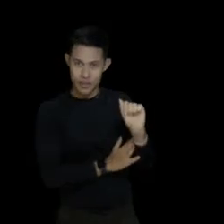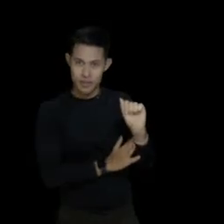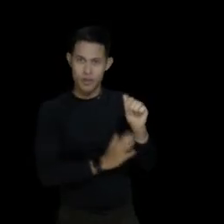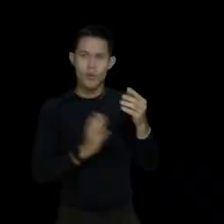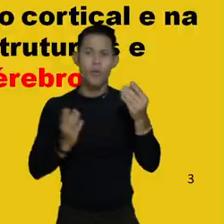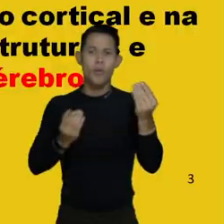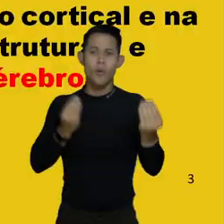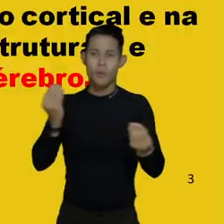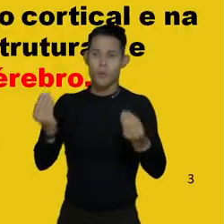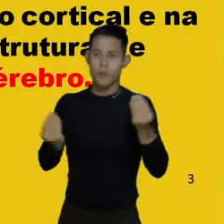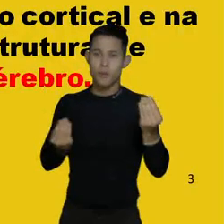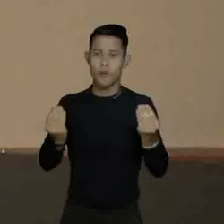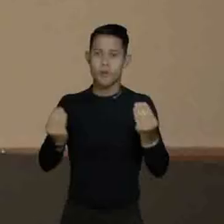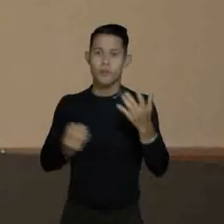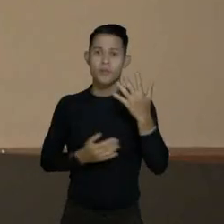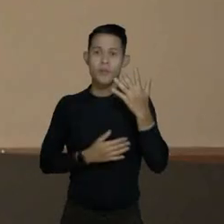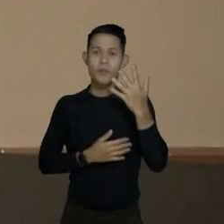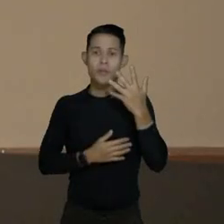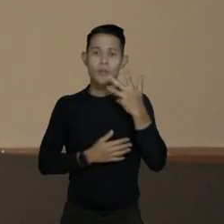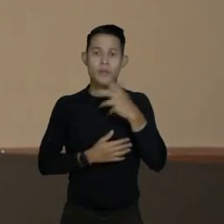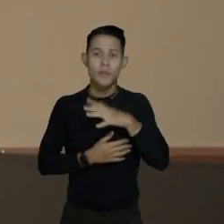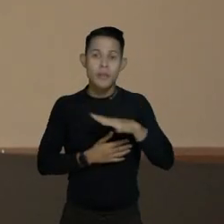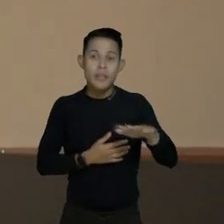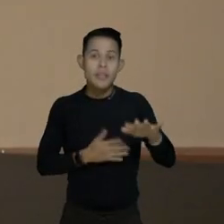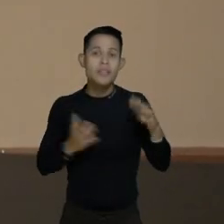numa não é para